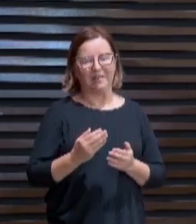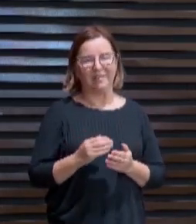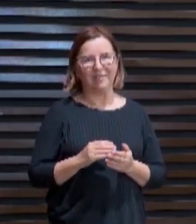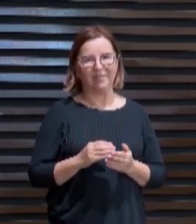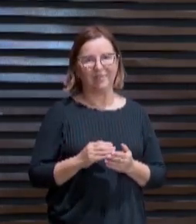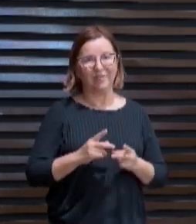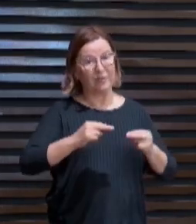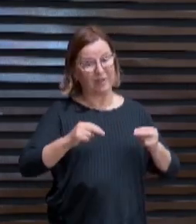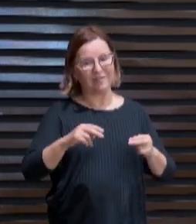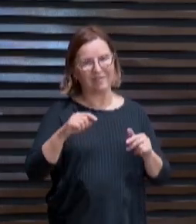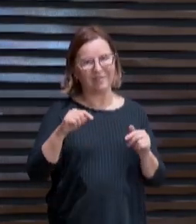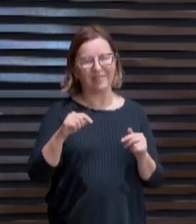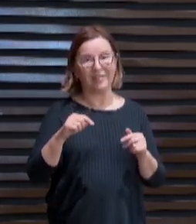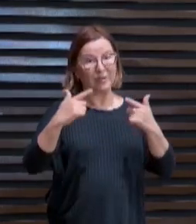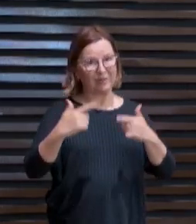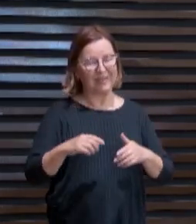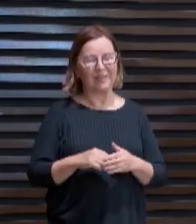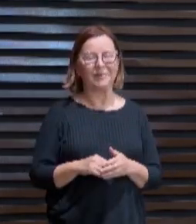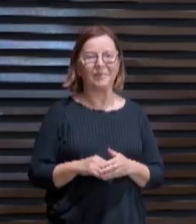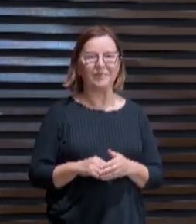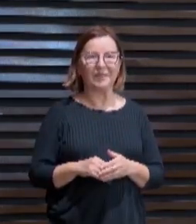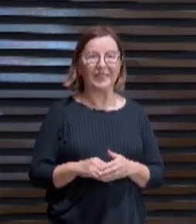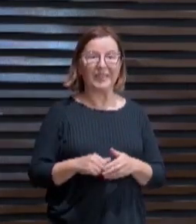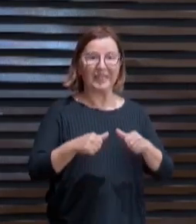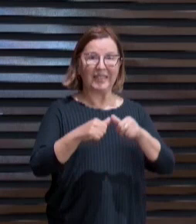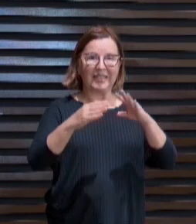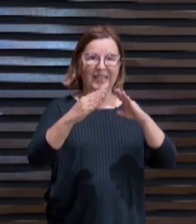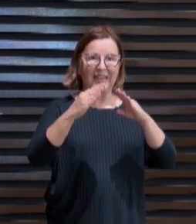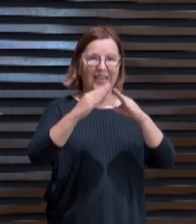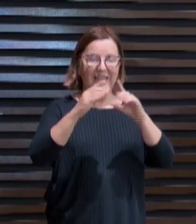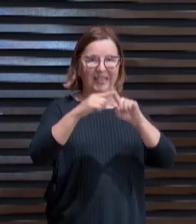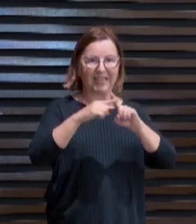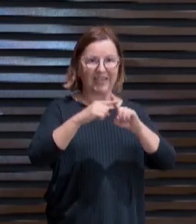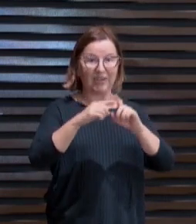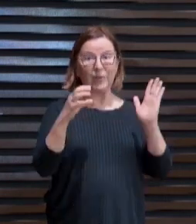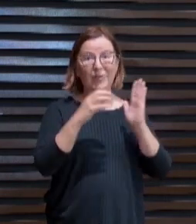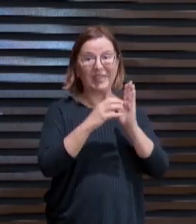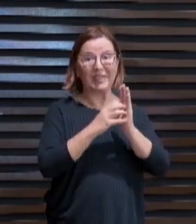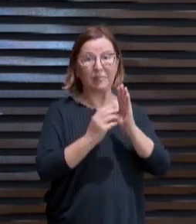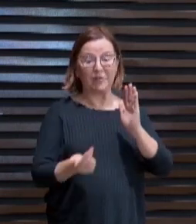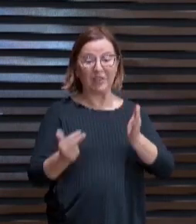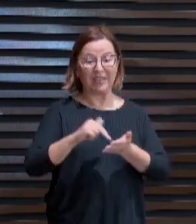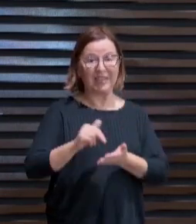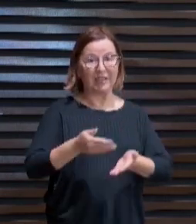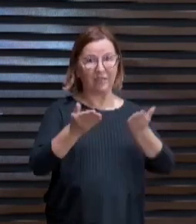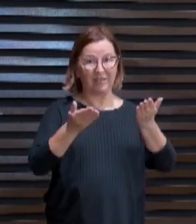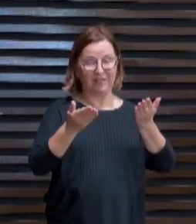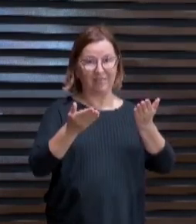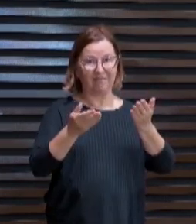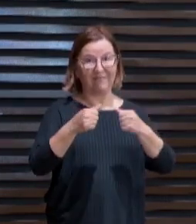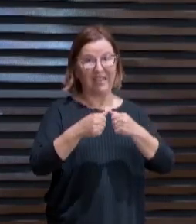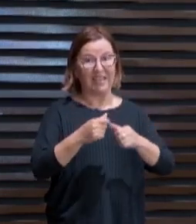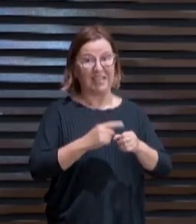A igreja de Esmirna, ela era um símbolo de ressurreição, né? E ela já era uma grande cidade, muito importante, né?